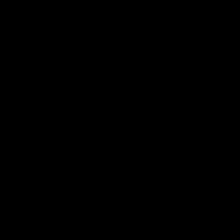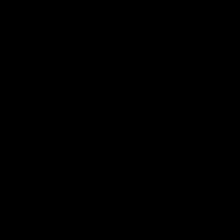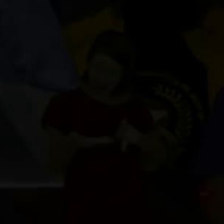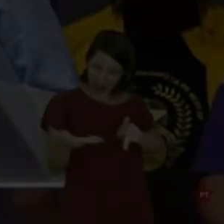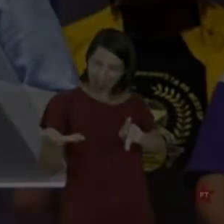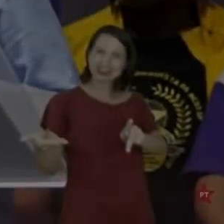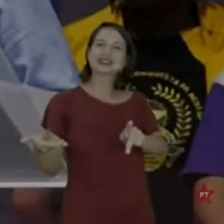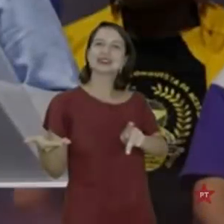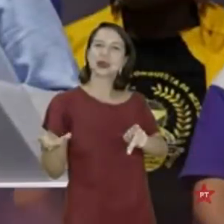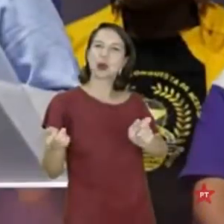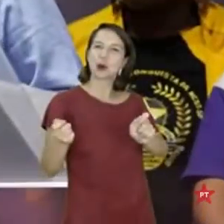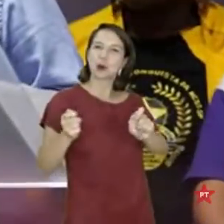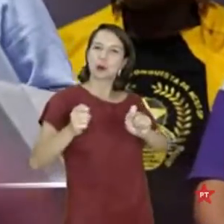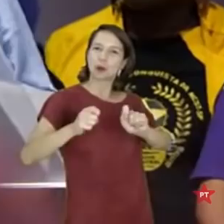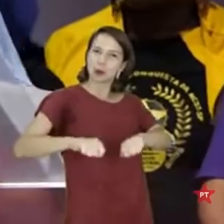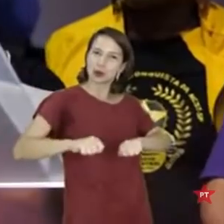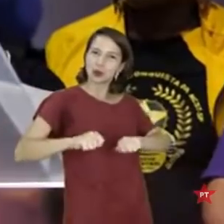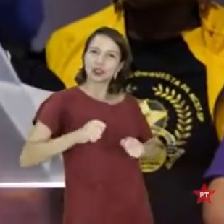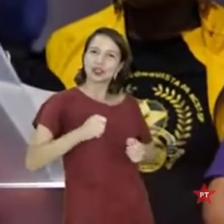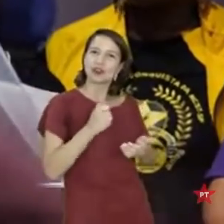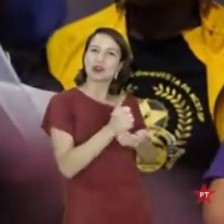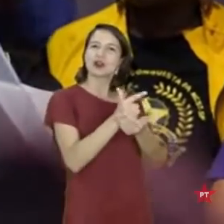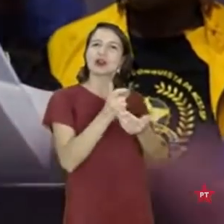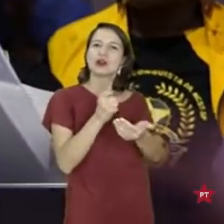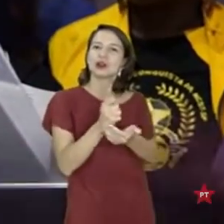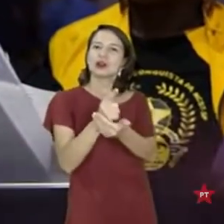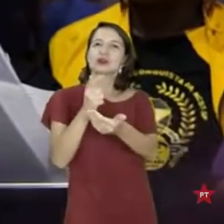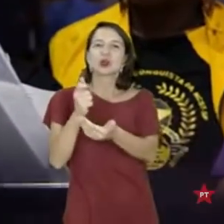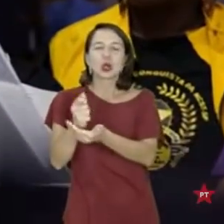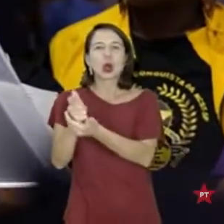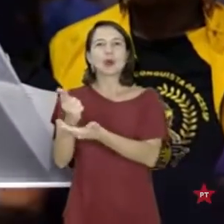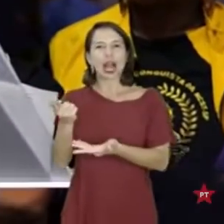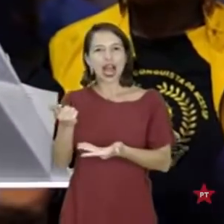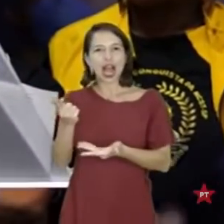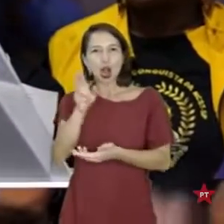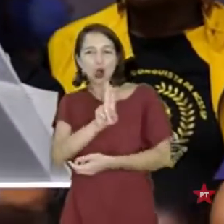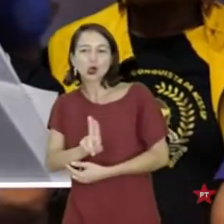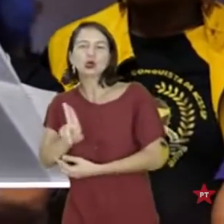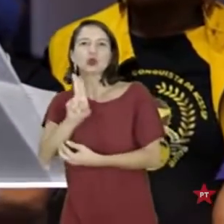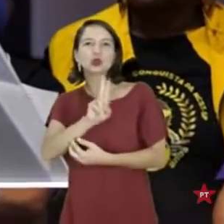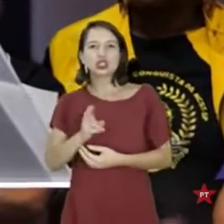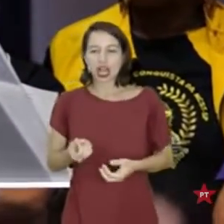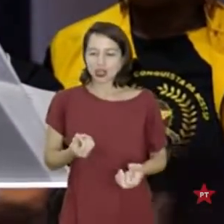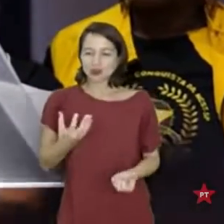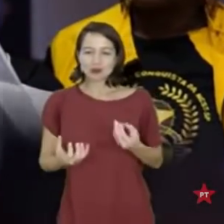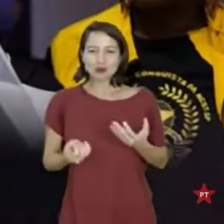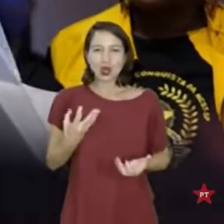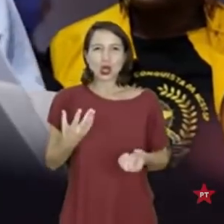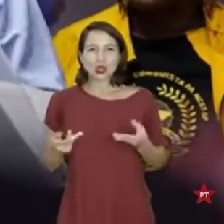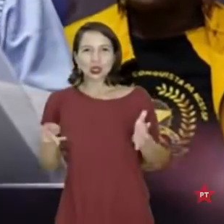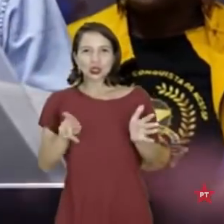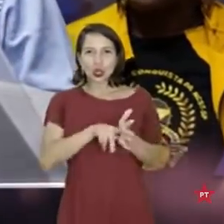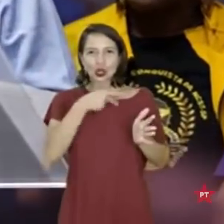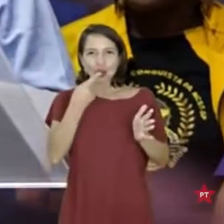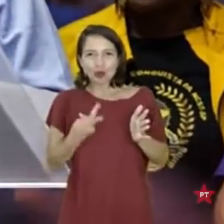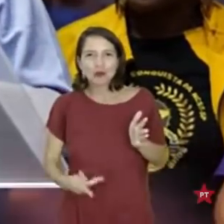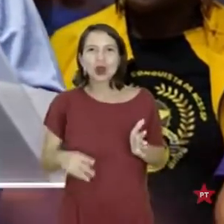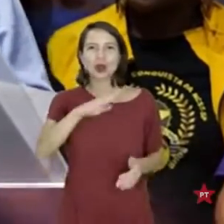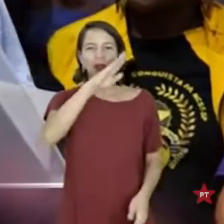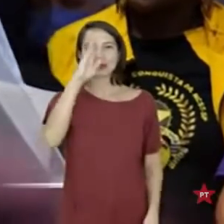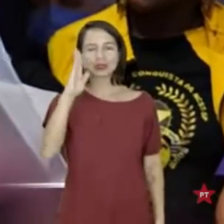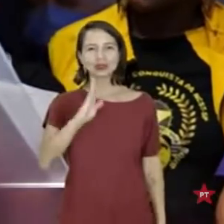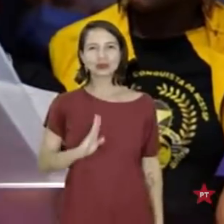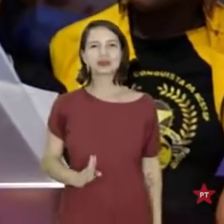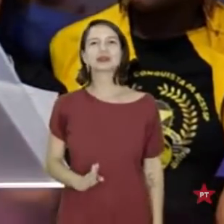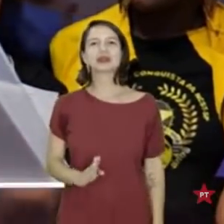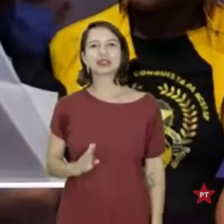produz. E é plenamente possível o Lula e o Alckmin fazer